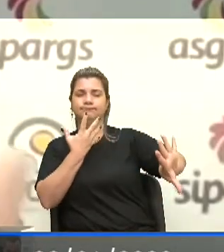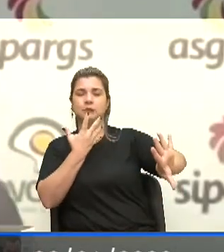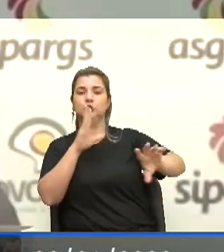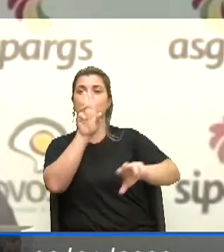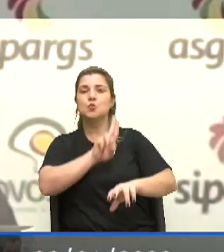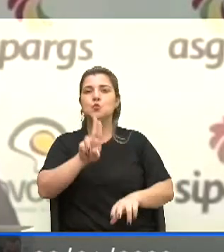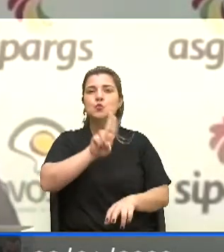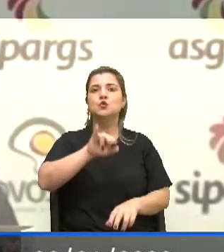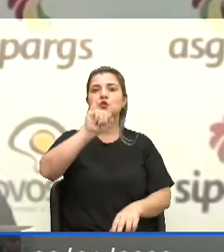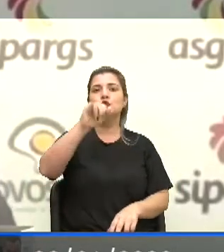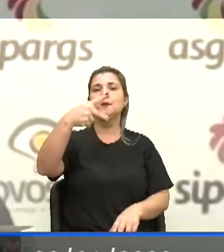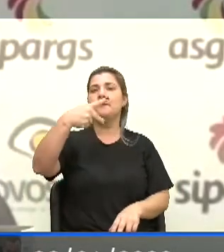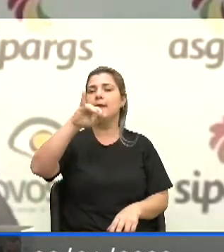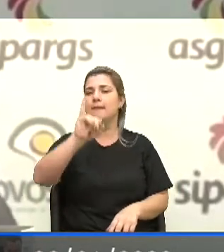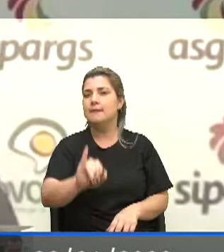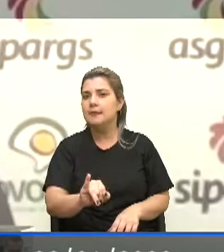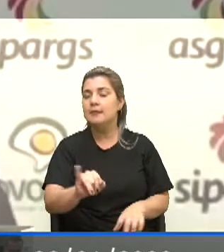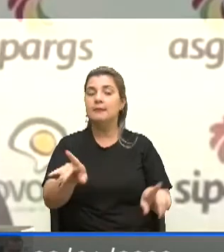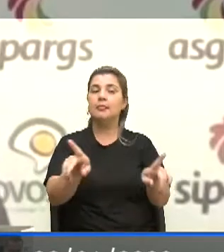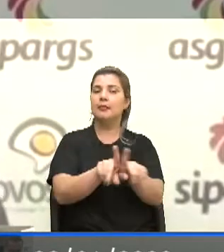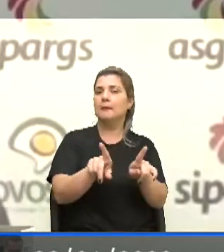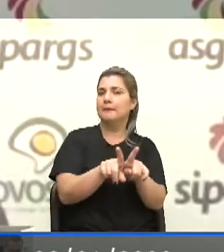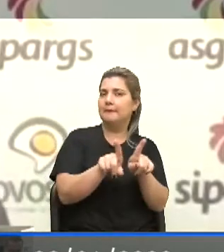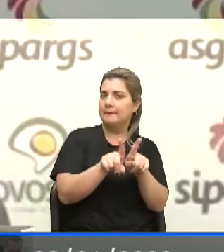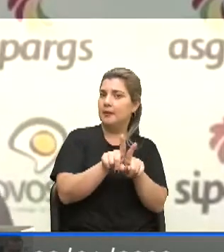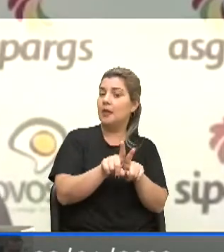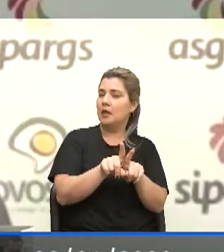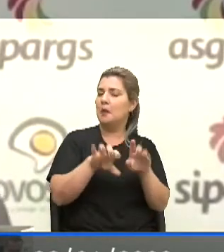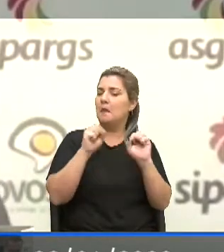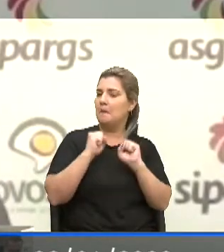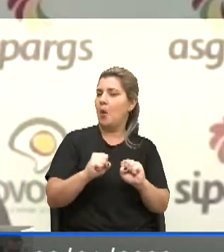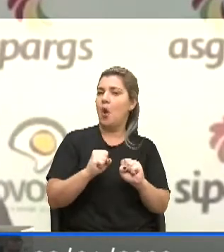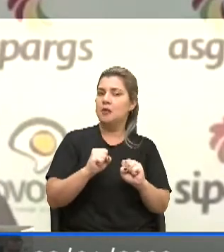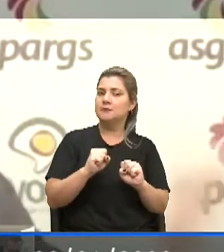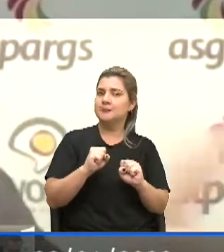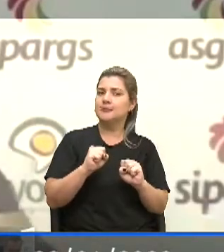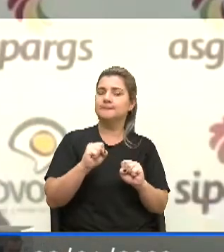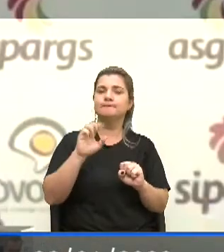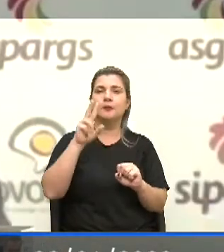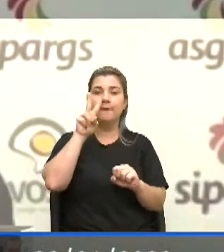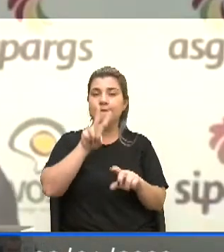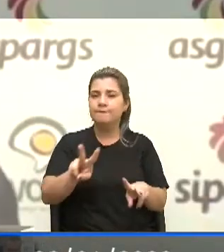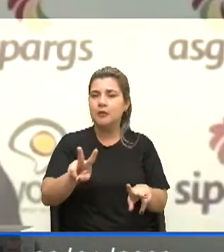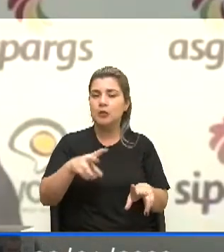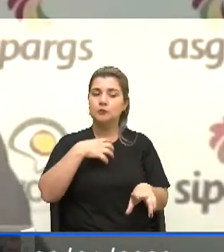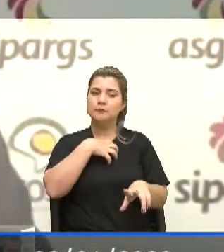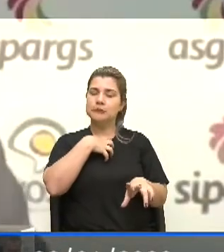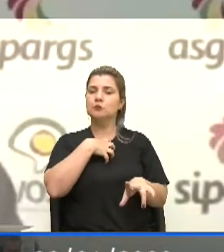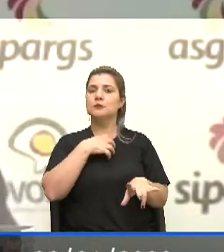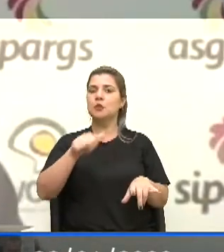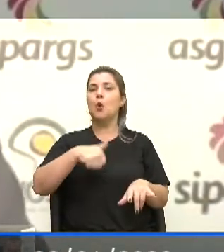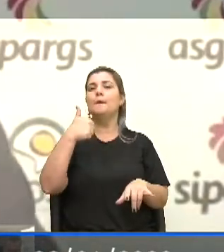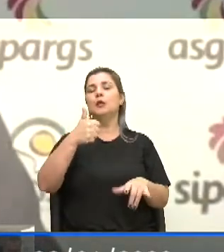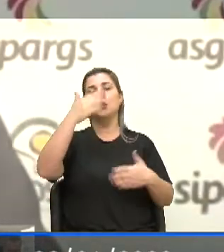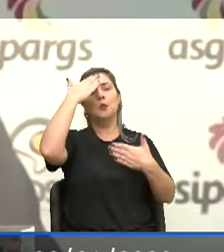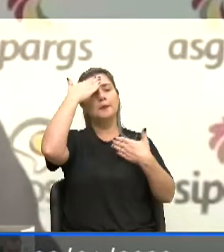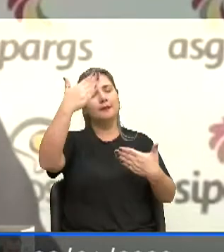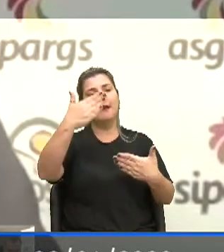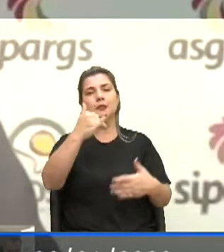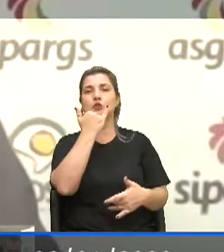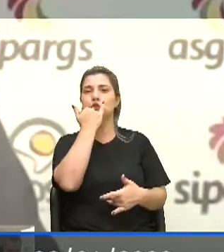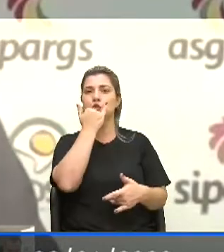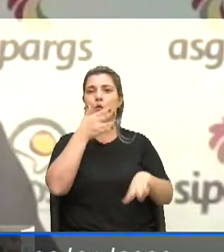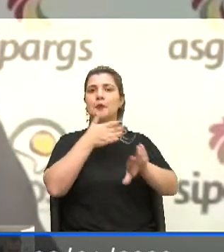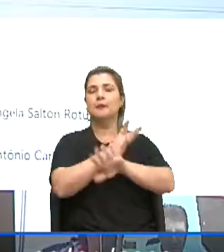tudo possa ser, né, também, né, reavaliado numa situação melhor. Muito obrigado aí, desculpe passar um minutinho.